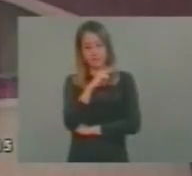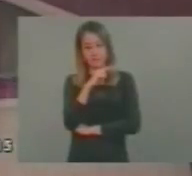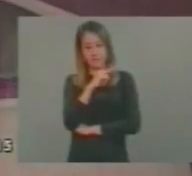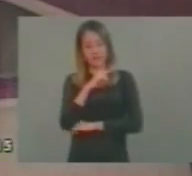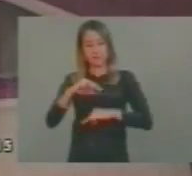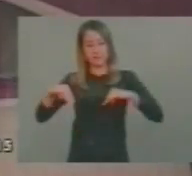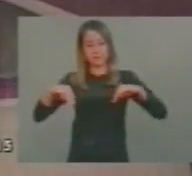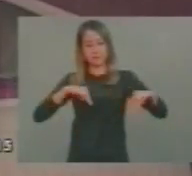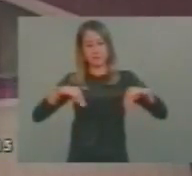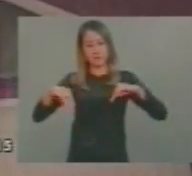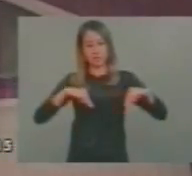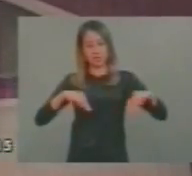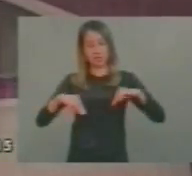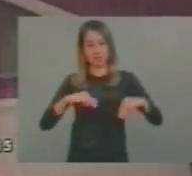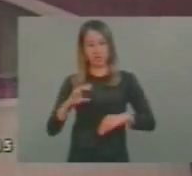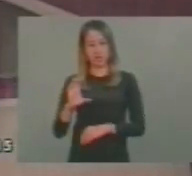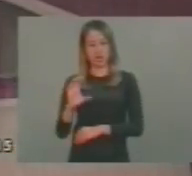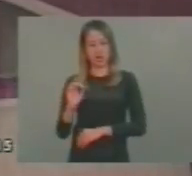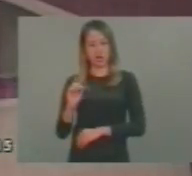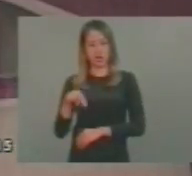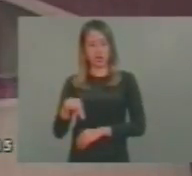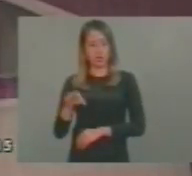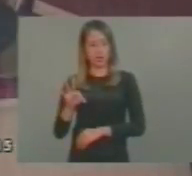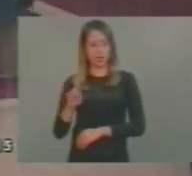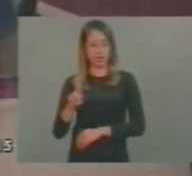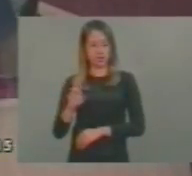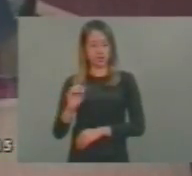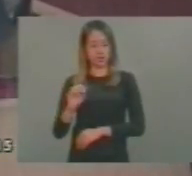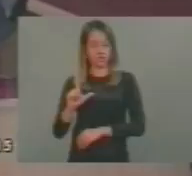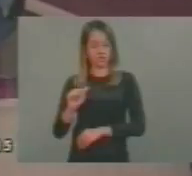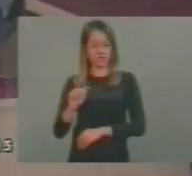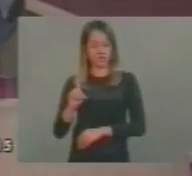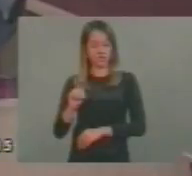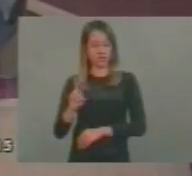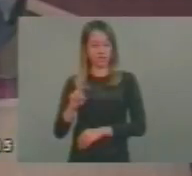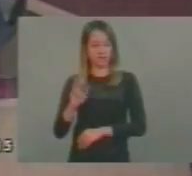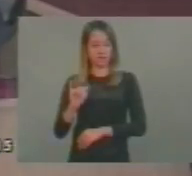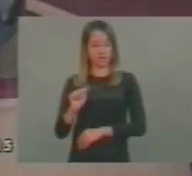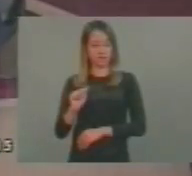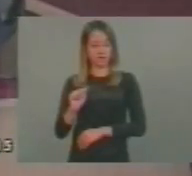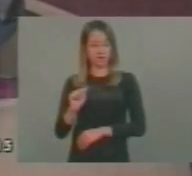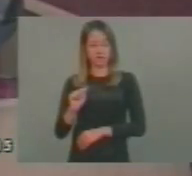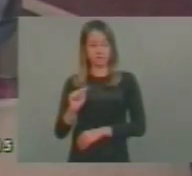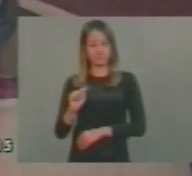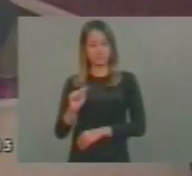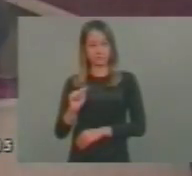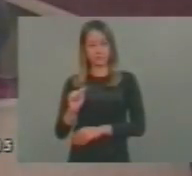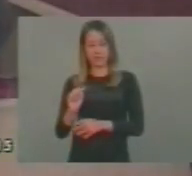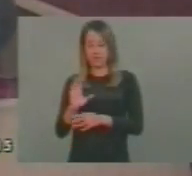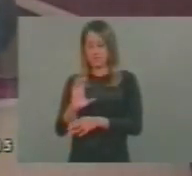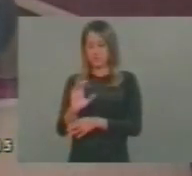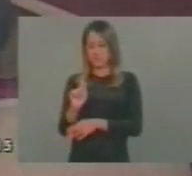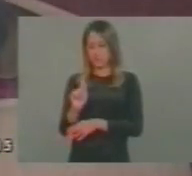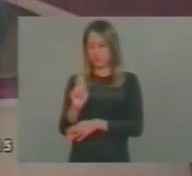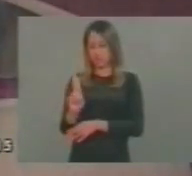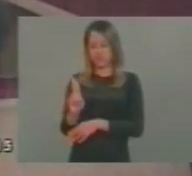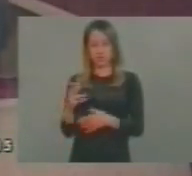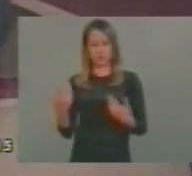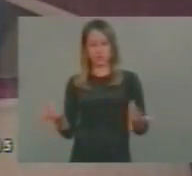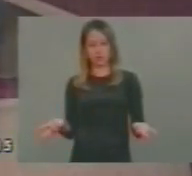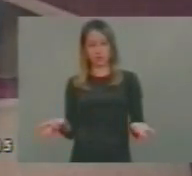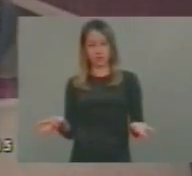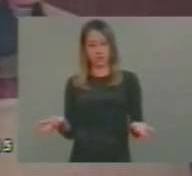parlamentar, o órgão estaria sendo ameaçado de ser transferido para o Ministério da Casa Civil. Para Heitor, isso